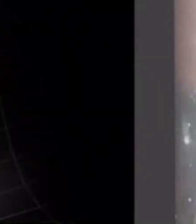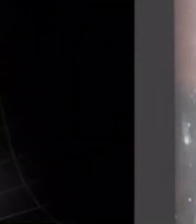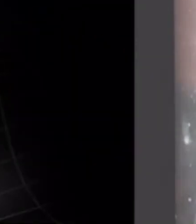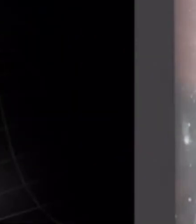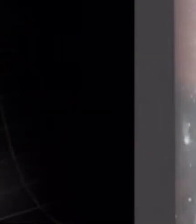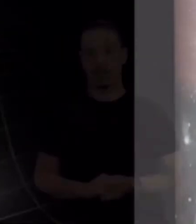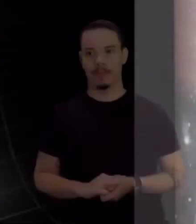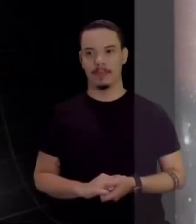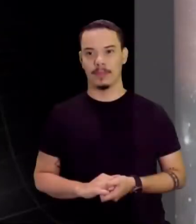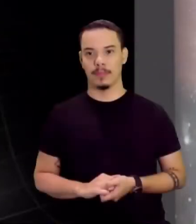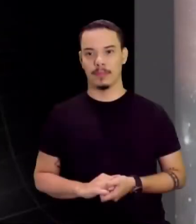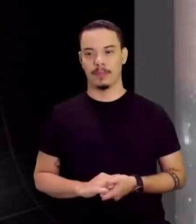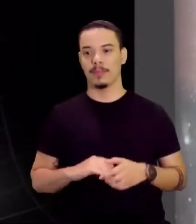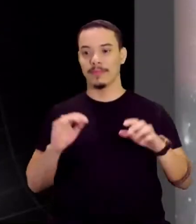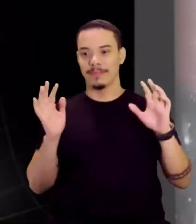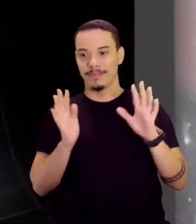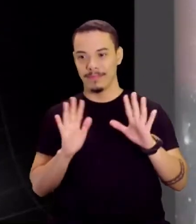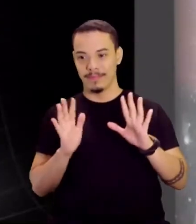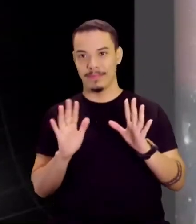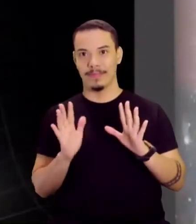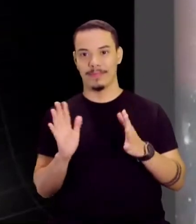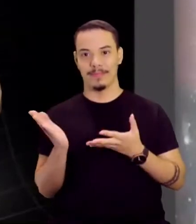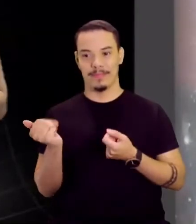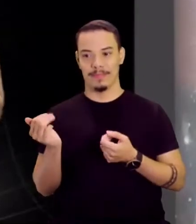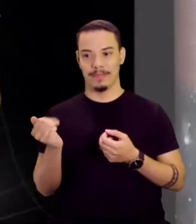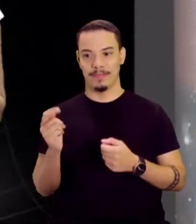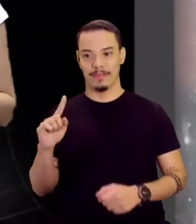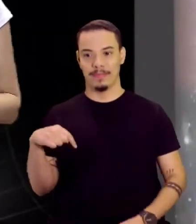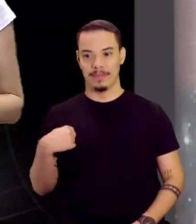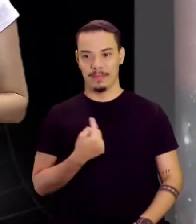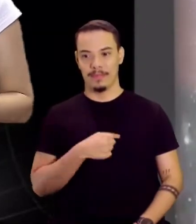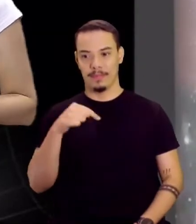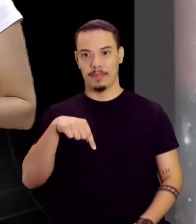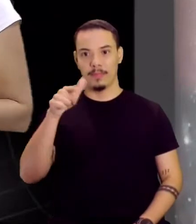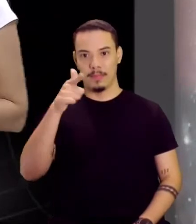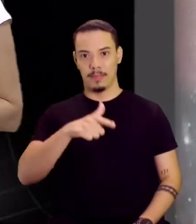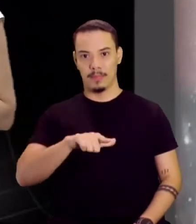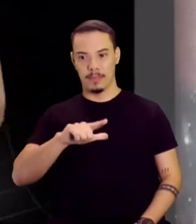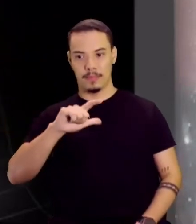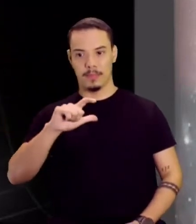Olá, jovens! Olha nós aqui de novo para mais uma resolução de